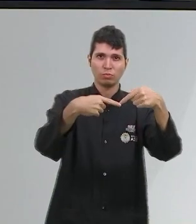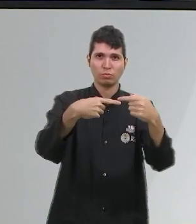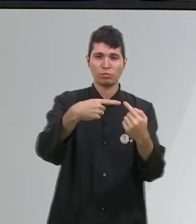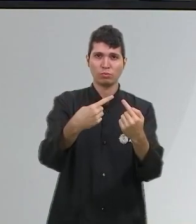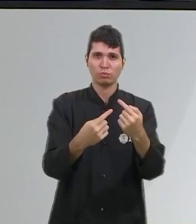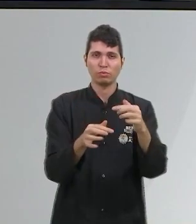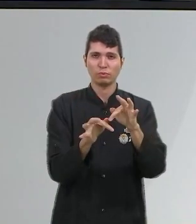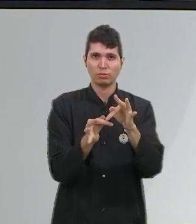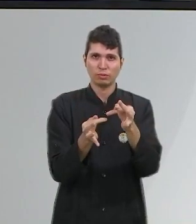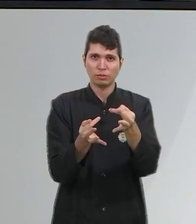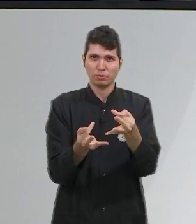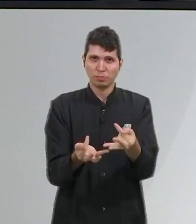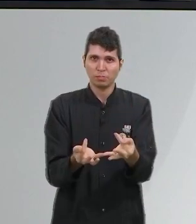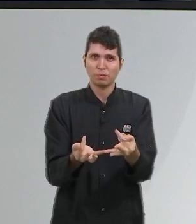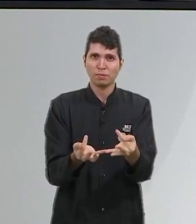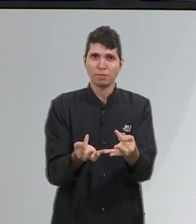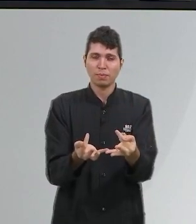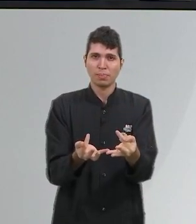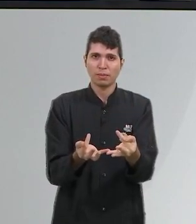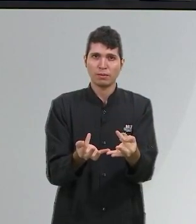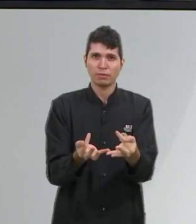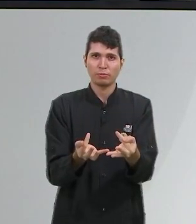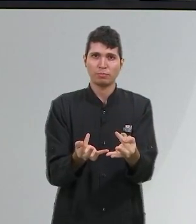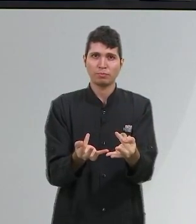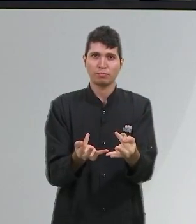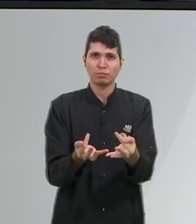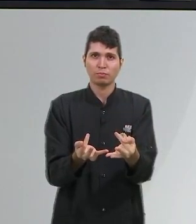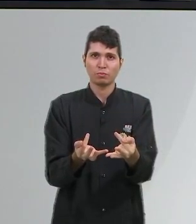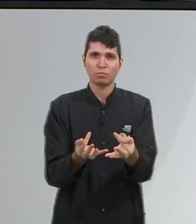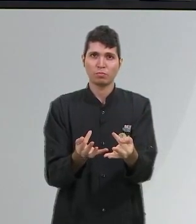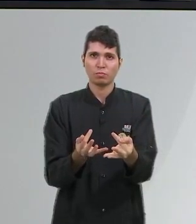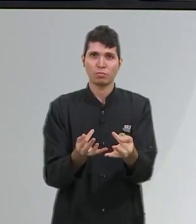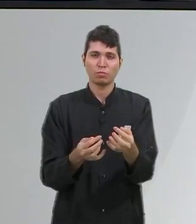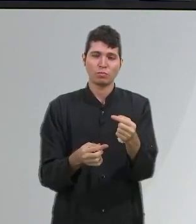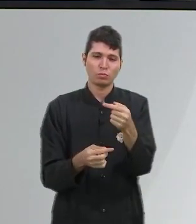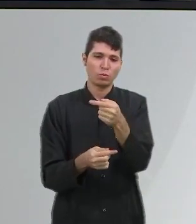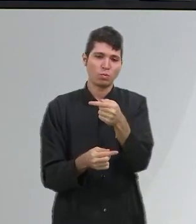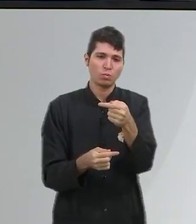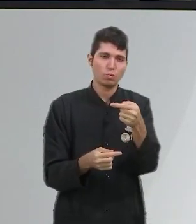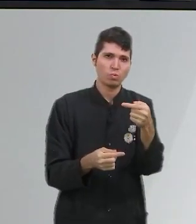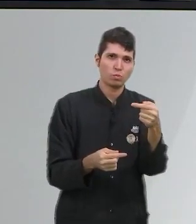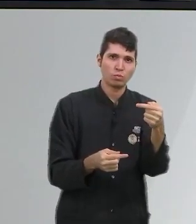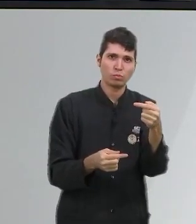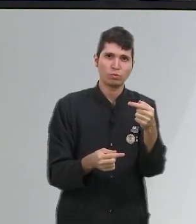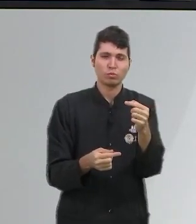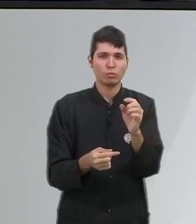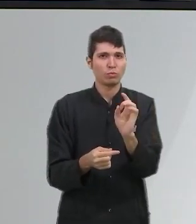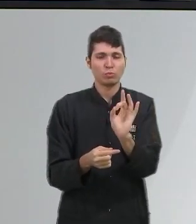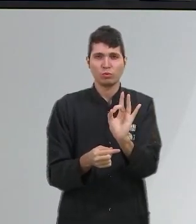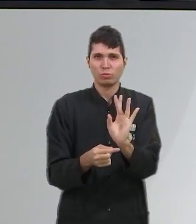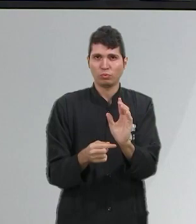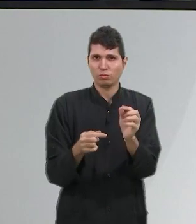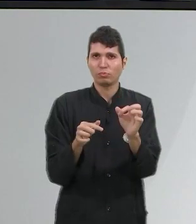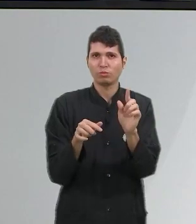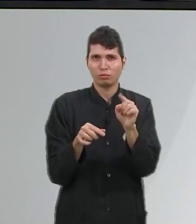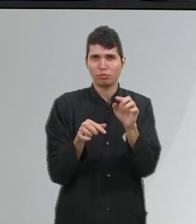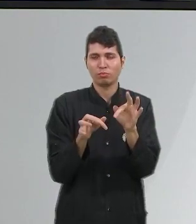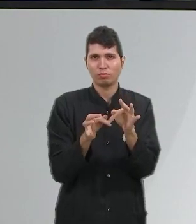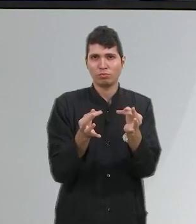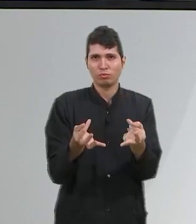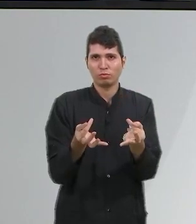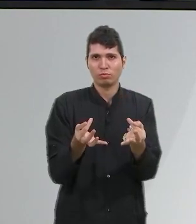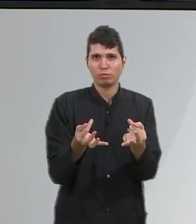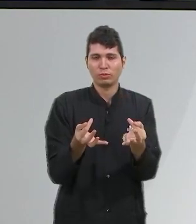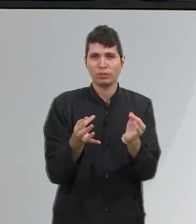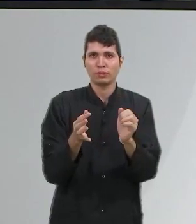são ligações onde vai acontecer somente com um único tracinho, ligações simples. E nesse primeiro carbono